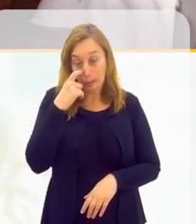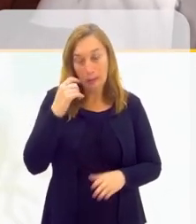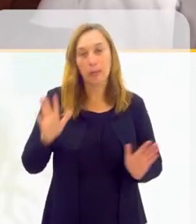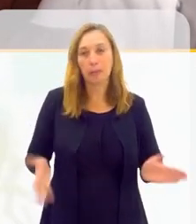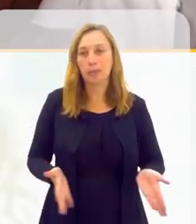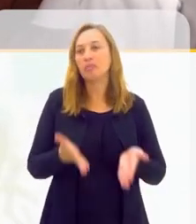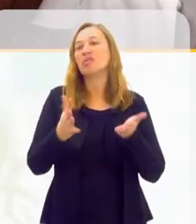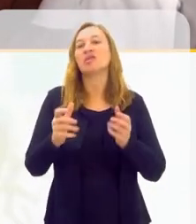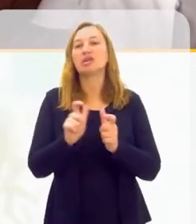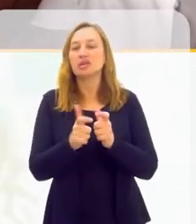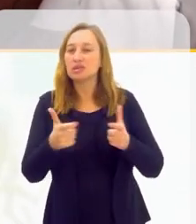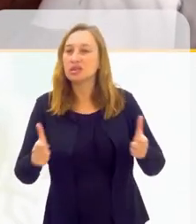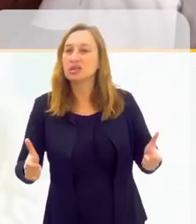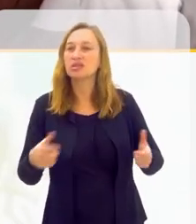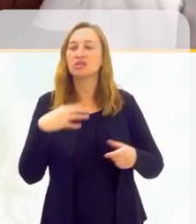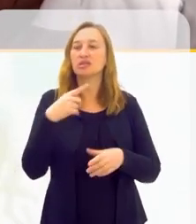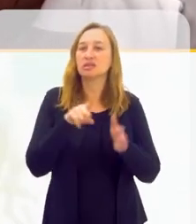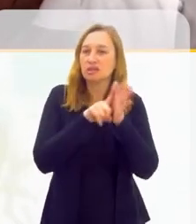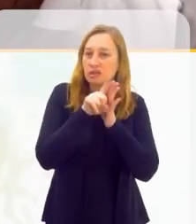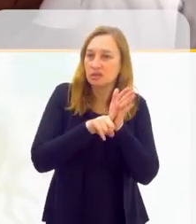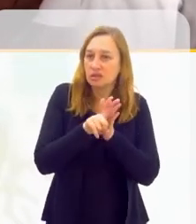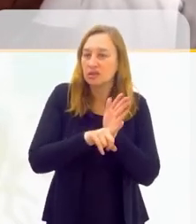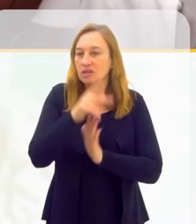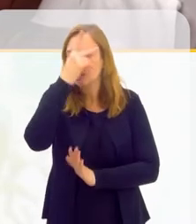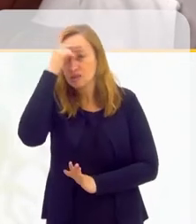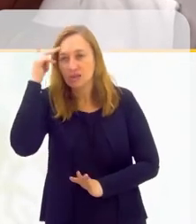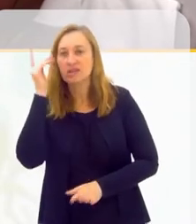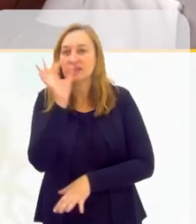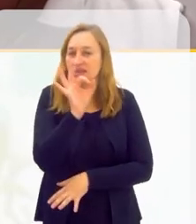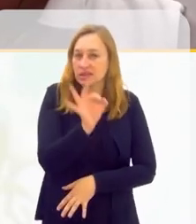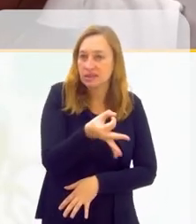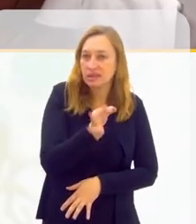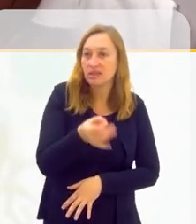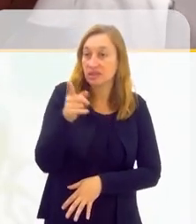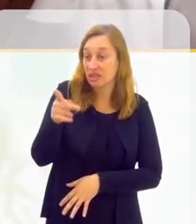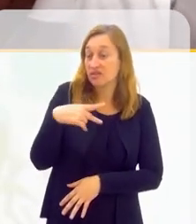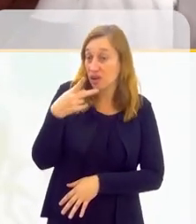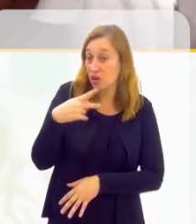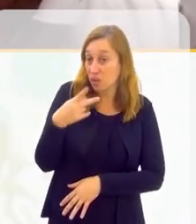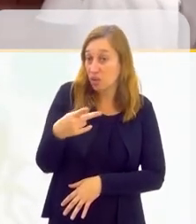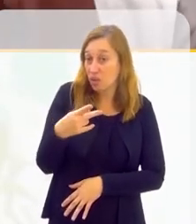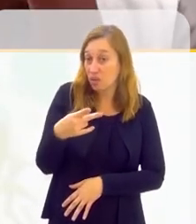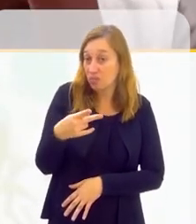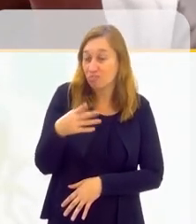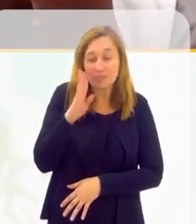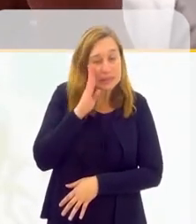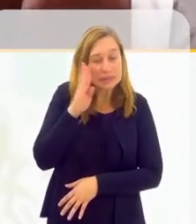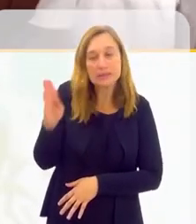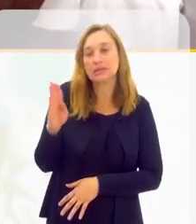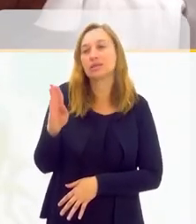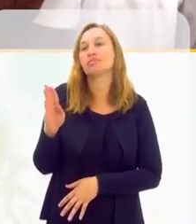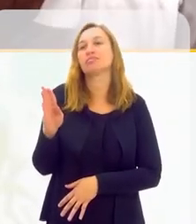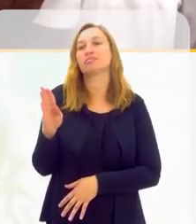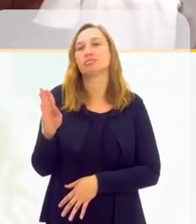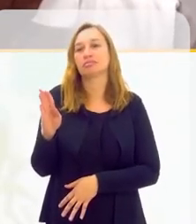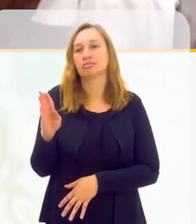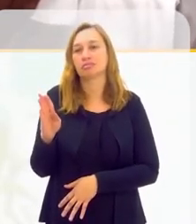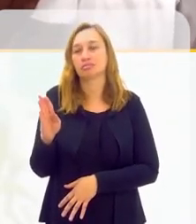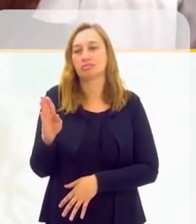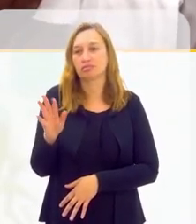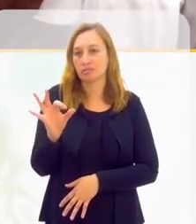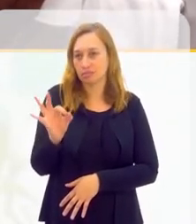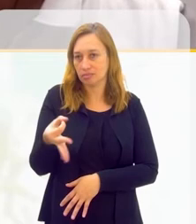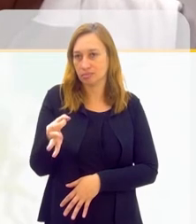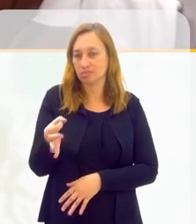grandes iniciativas, grandes pesquisadores, e com certeza você falou a palavra assim principal, a palavra